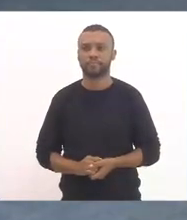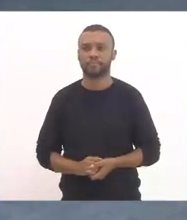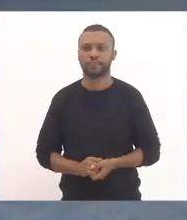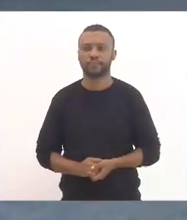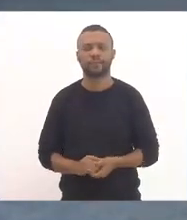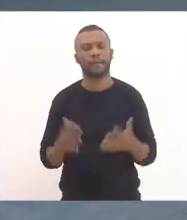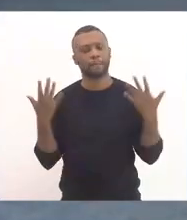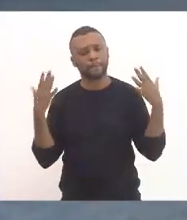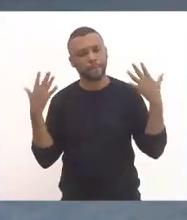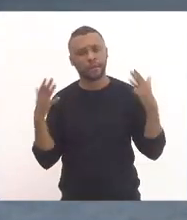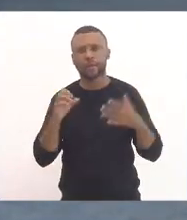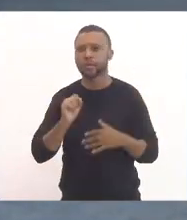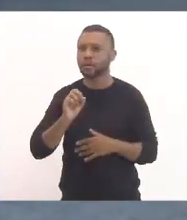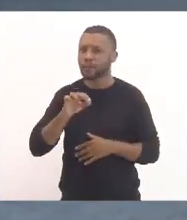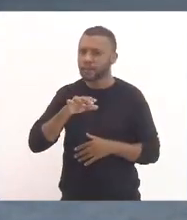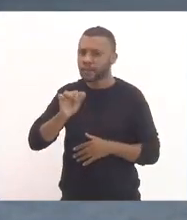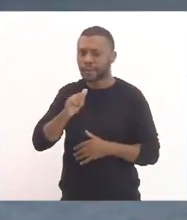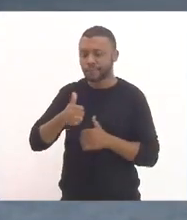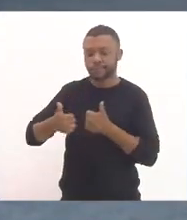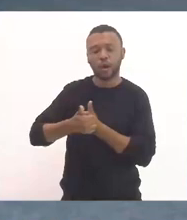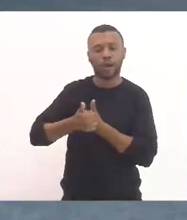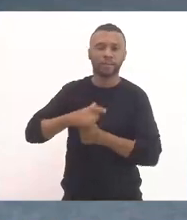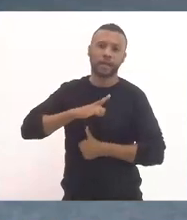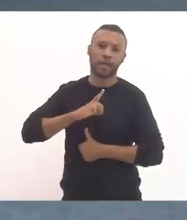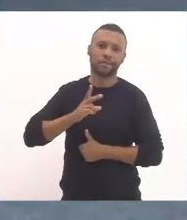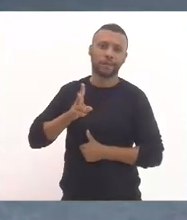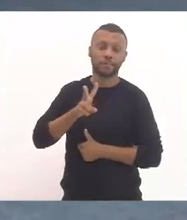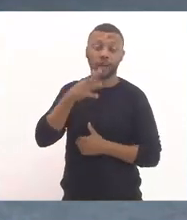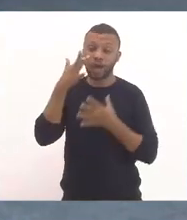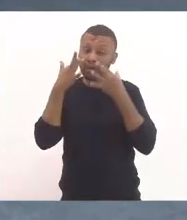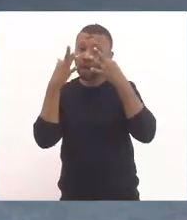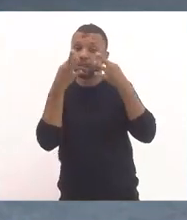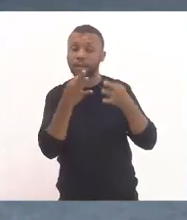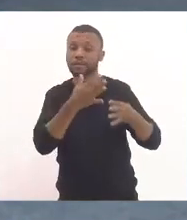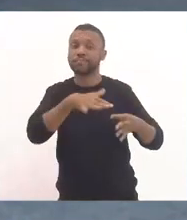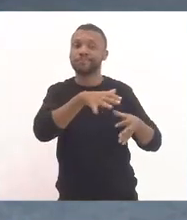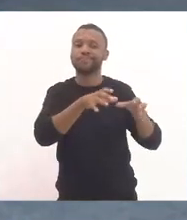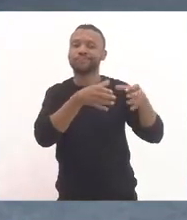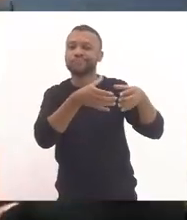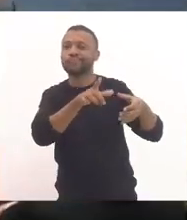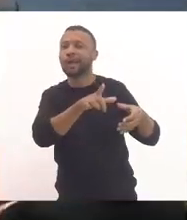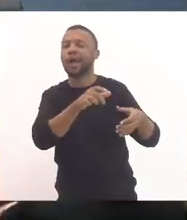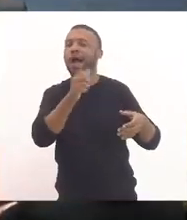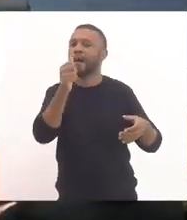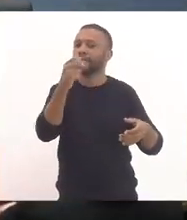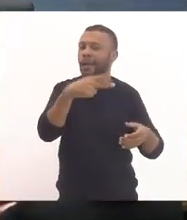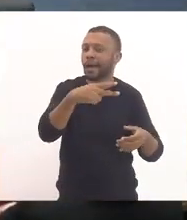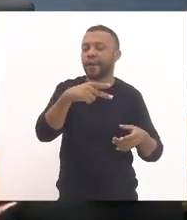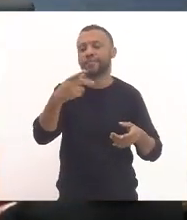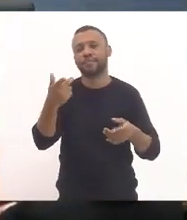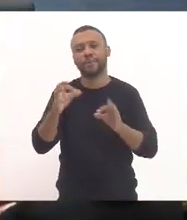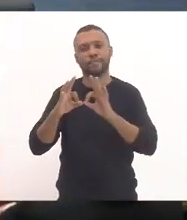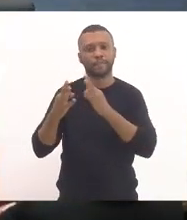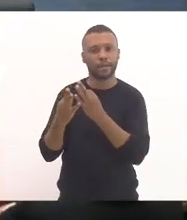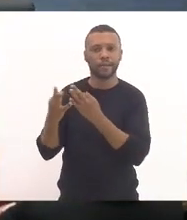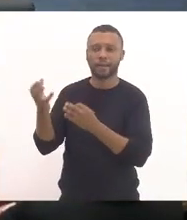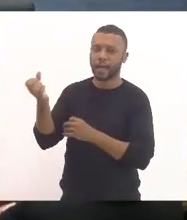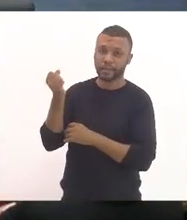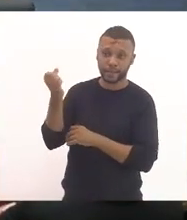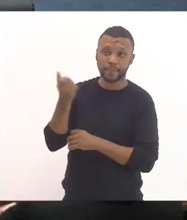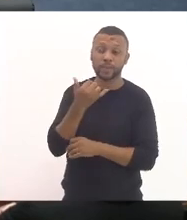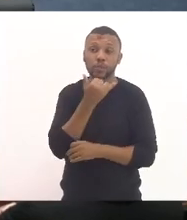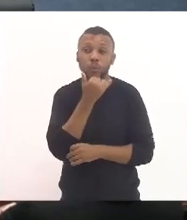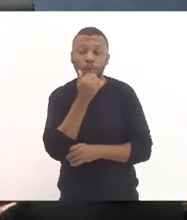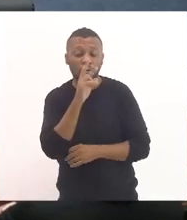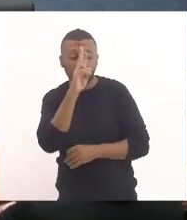e parabéns Sônia será sempre voz aqui e o nosso olhar atento obviamente No que diz respeito as pensionistas